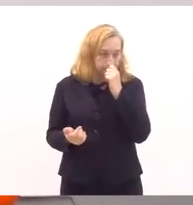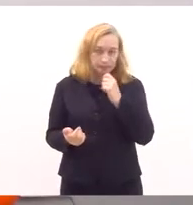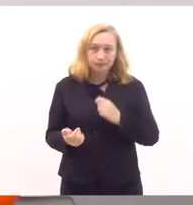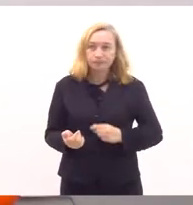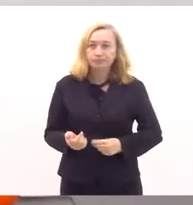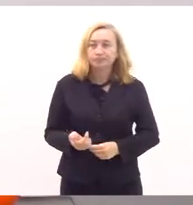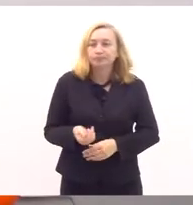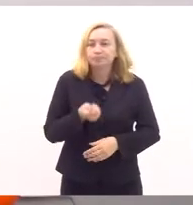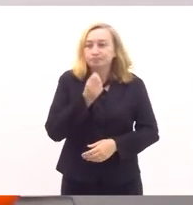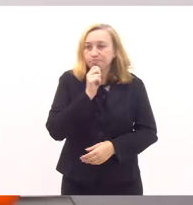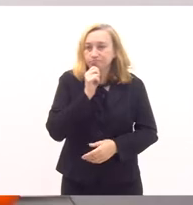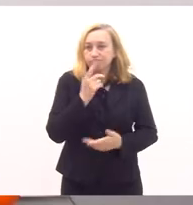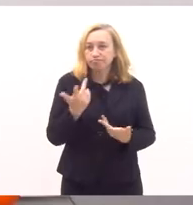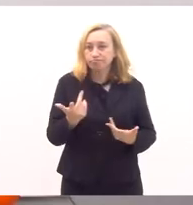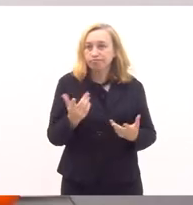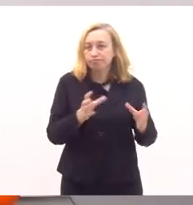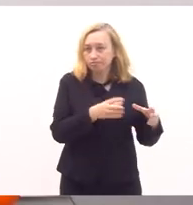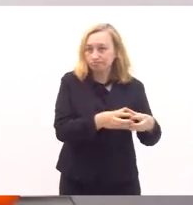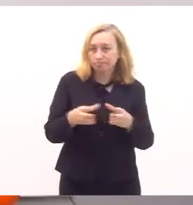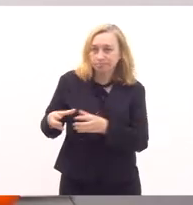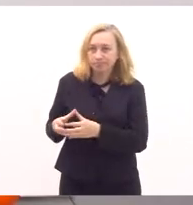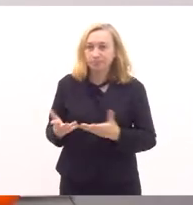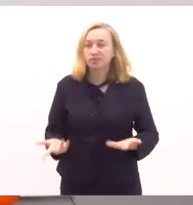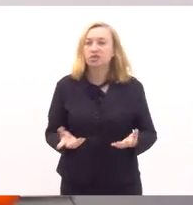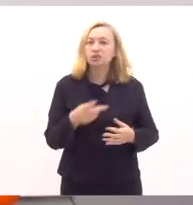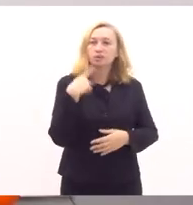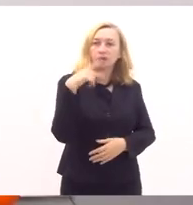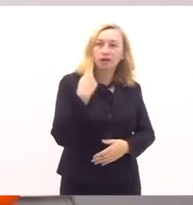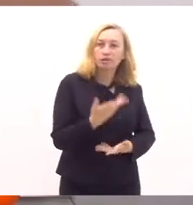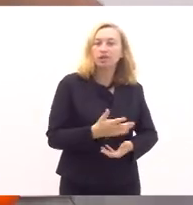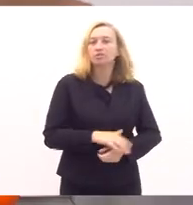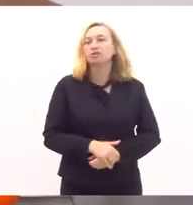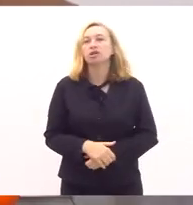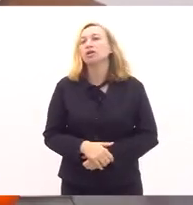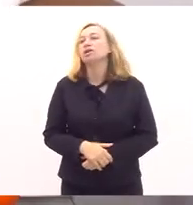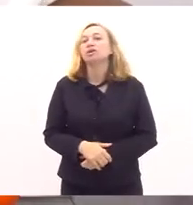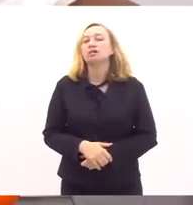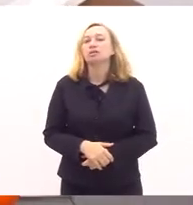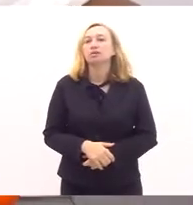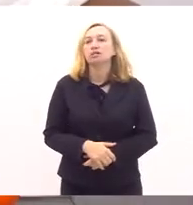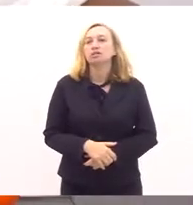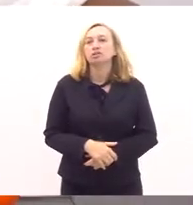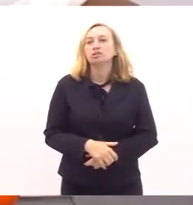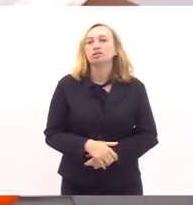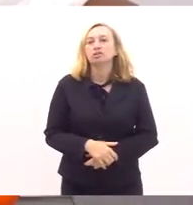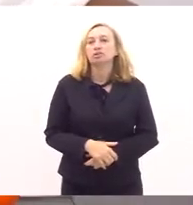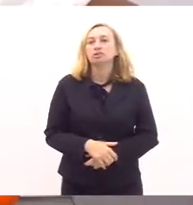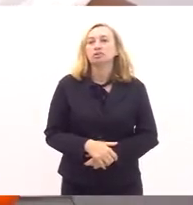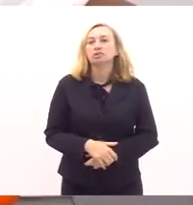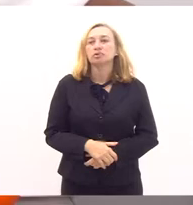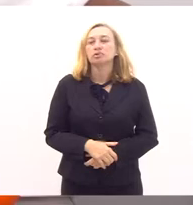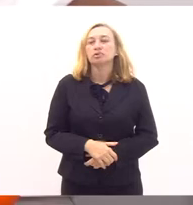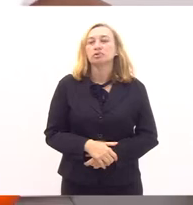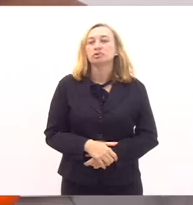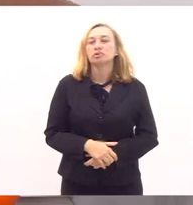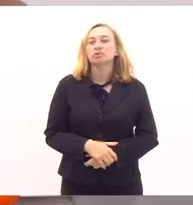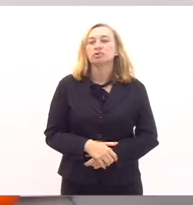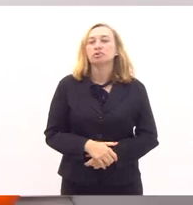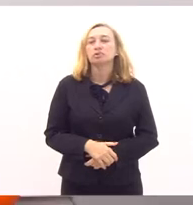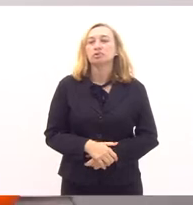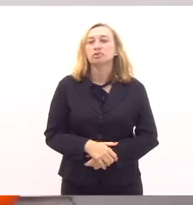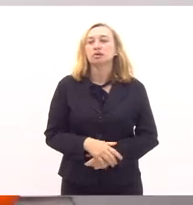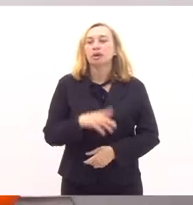de nenhuma das partes, né? Seja do parlamento, seja das bancadas, né?